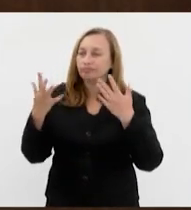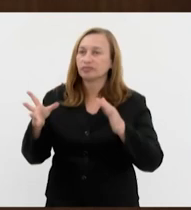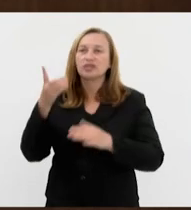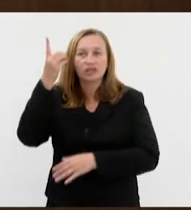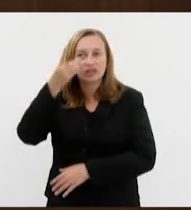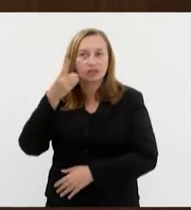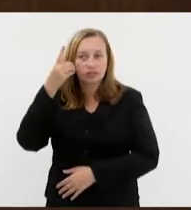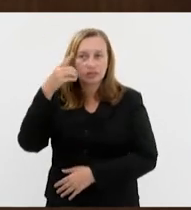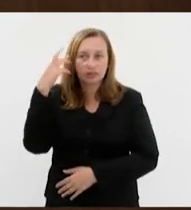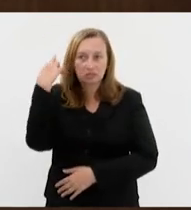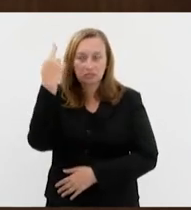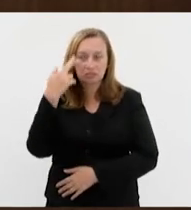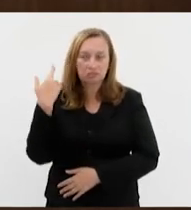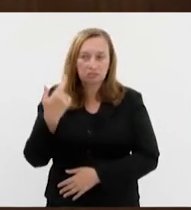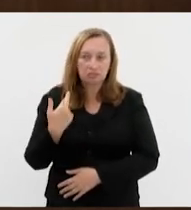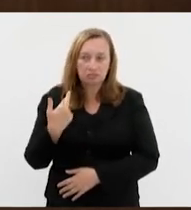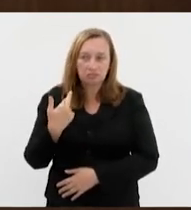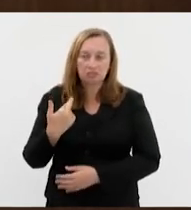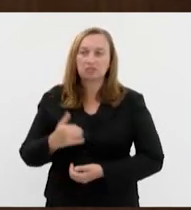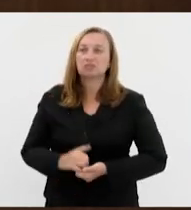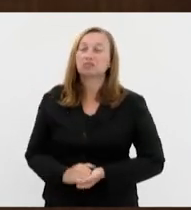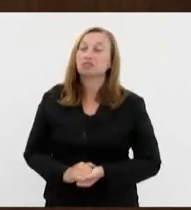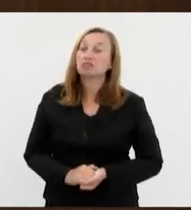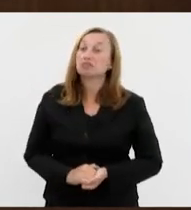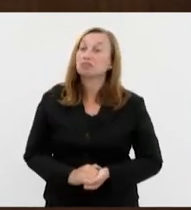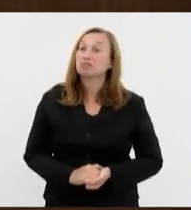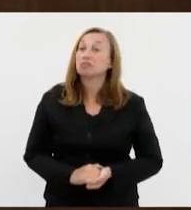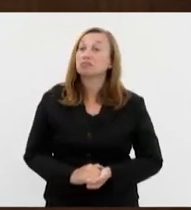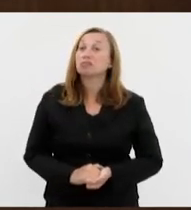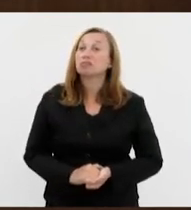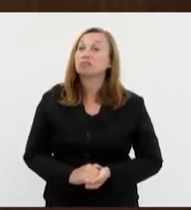deputada Renata Souza por sua